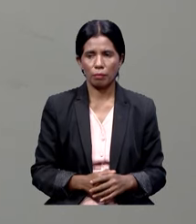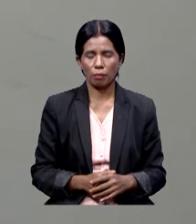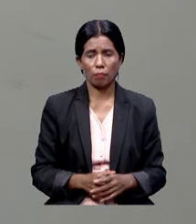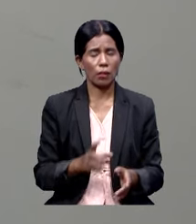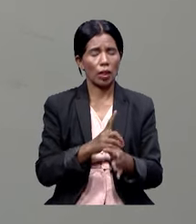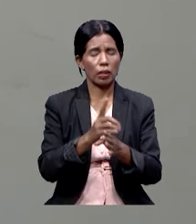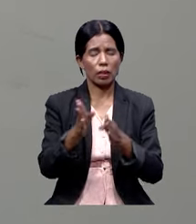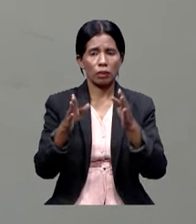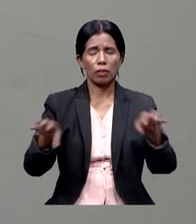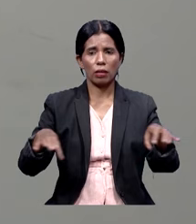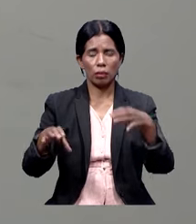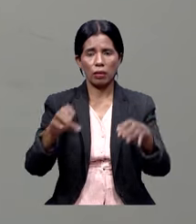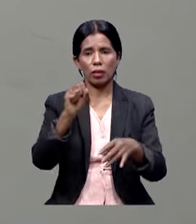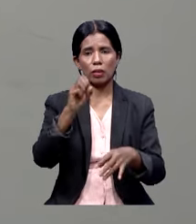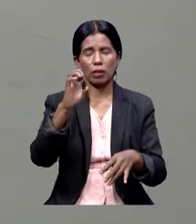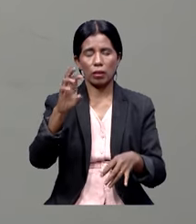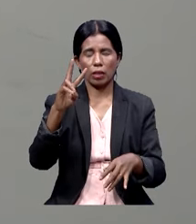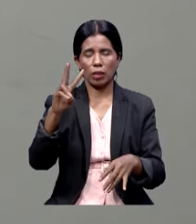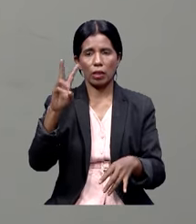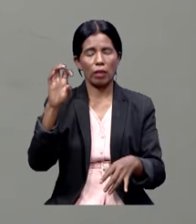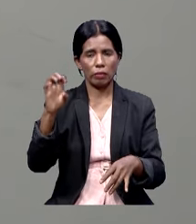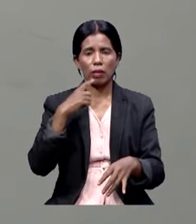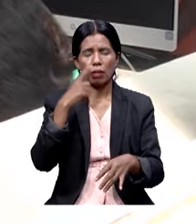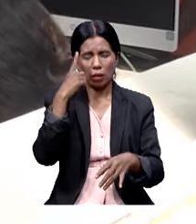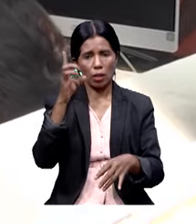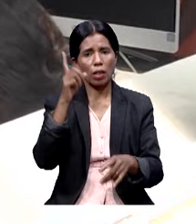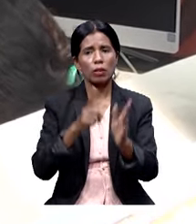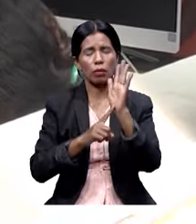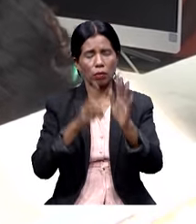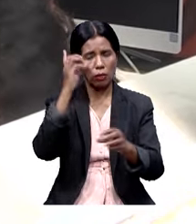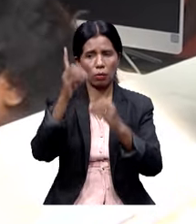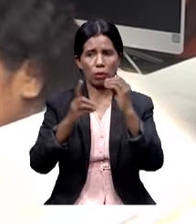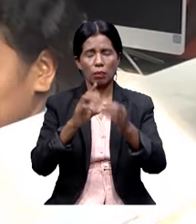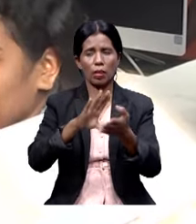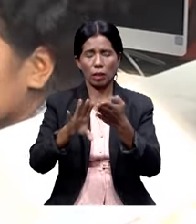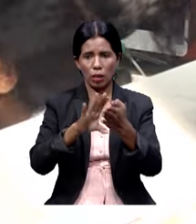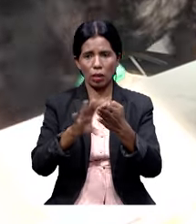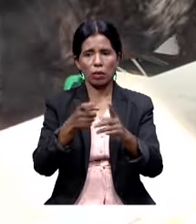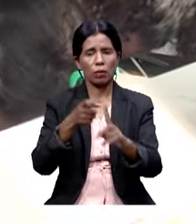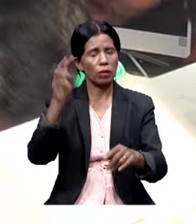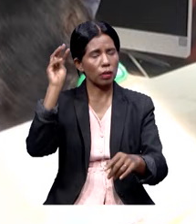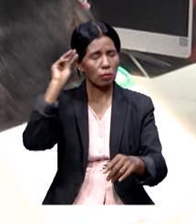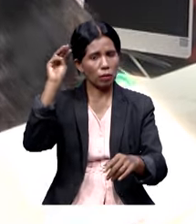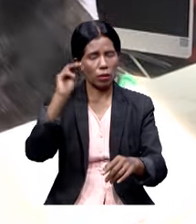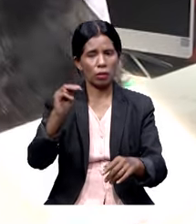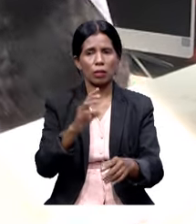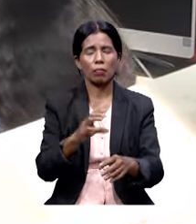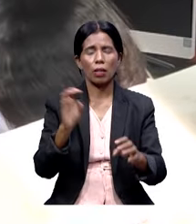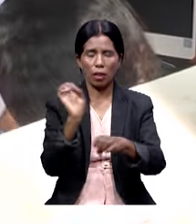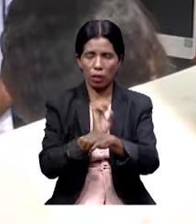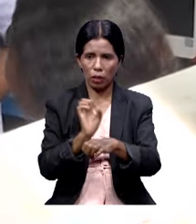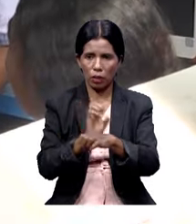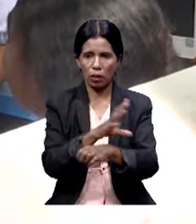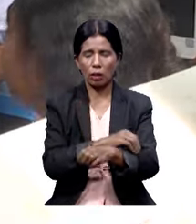Diretor Serviço de Verificação Empresarial, Florencio Sánchez, atou preocupação, né? Relaciona a carta notificação ao Ministério Coordenador Assunto Econômico,